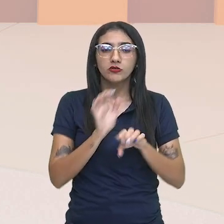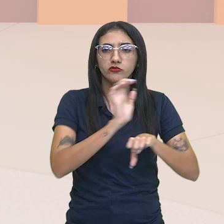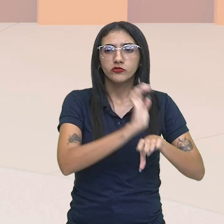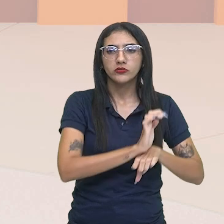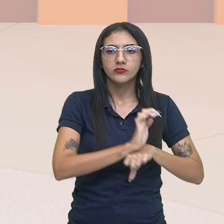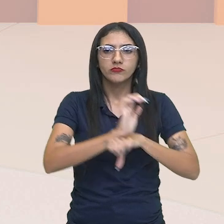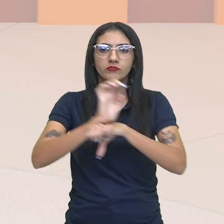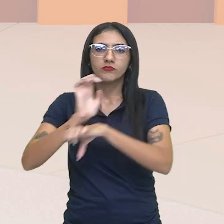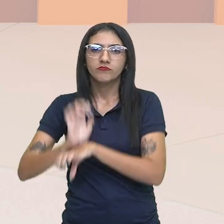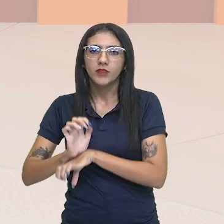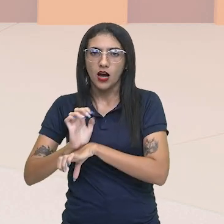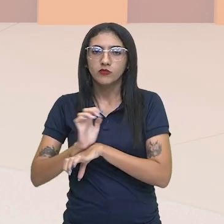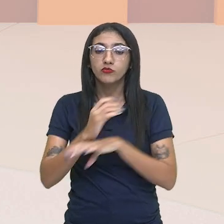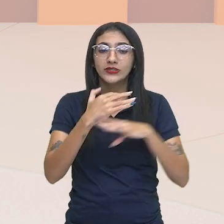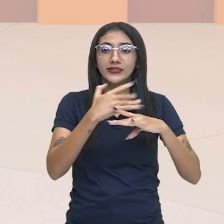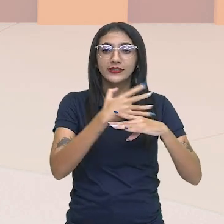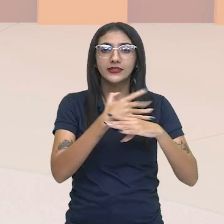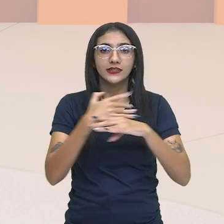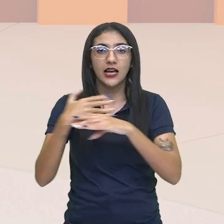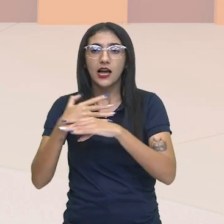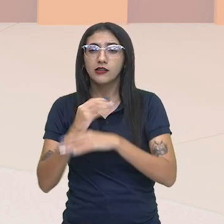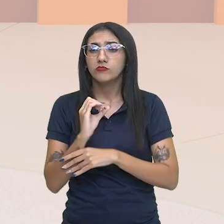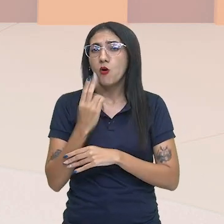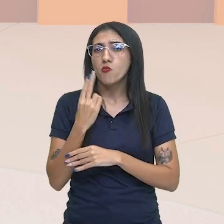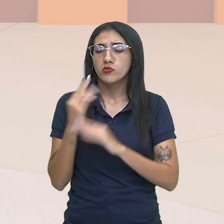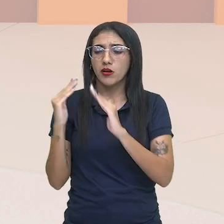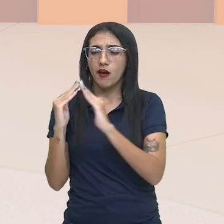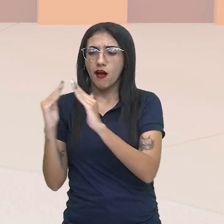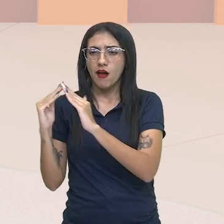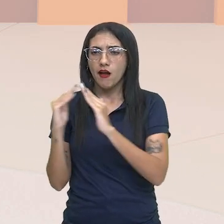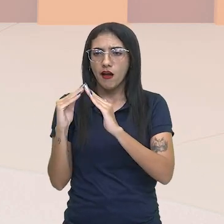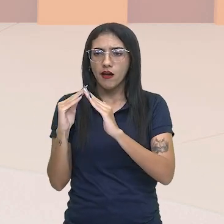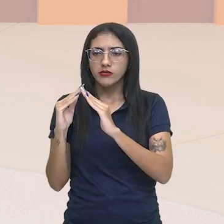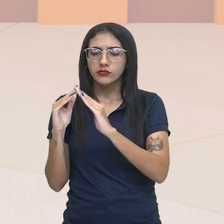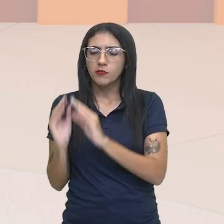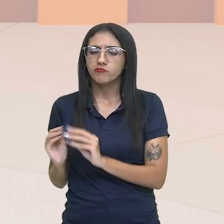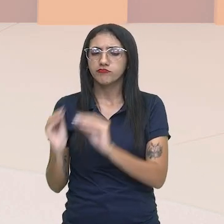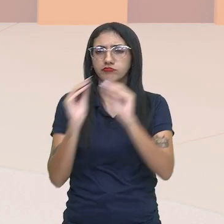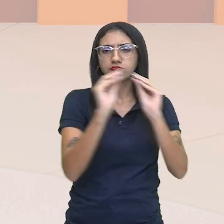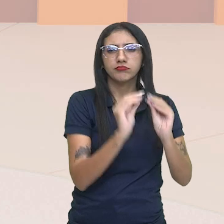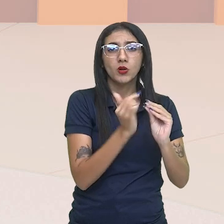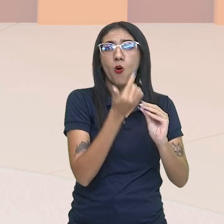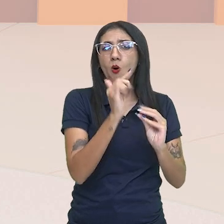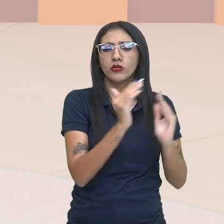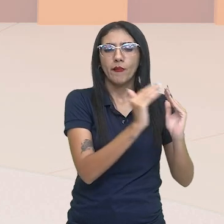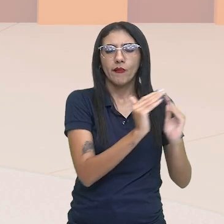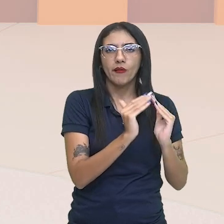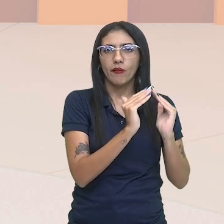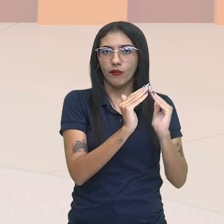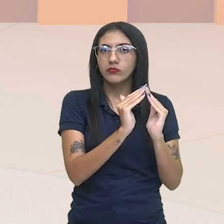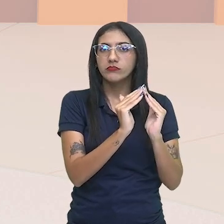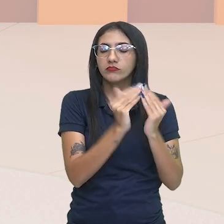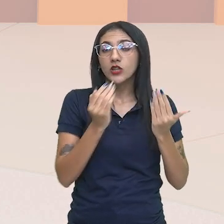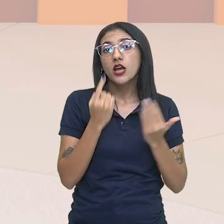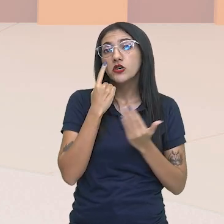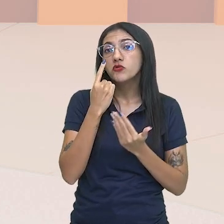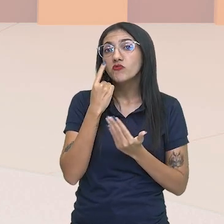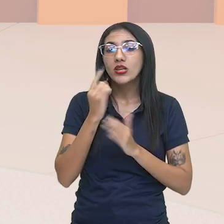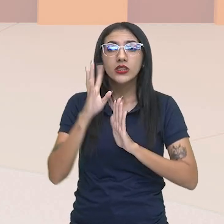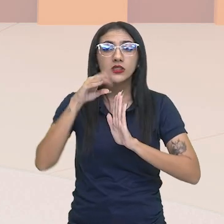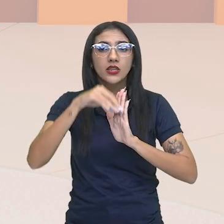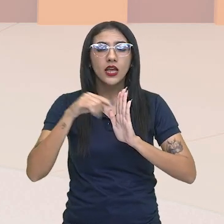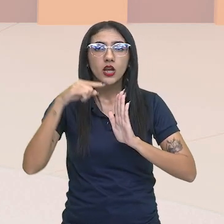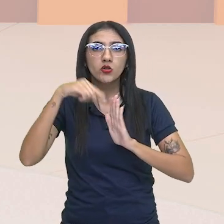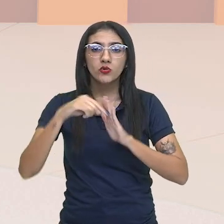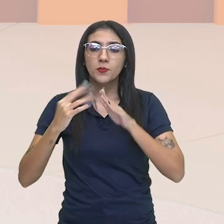estados, cidade ou até mesmo de um bairro para outro. Então, a gente vai observar dentro desse processo